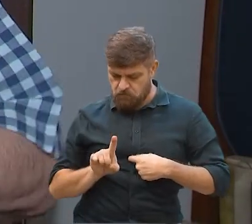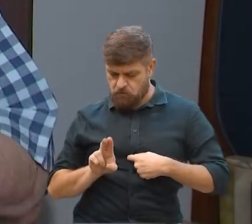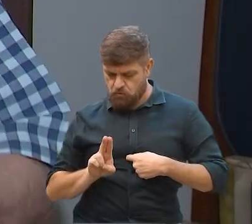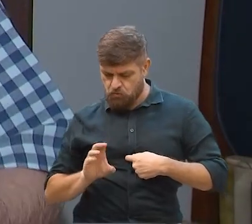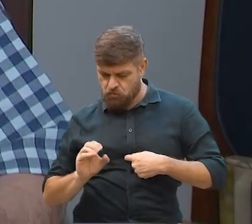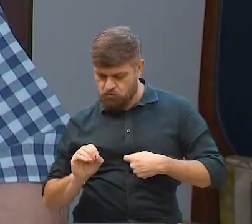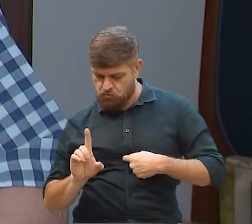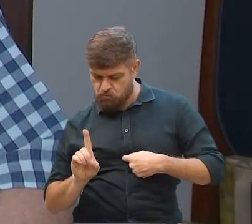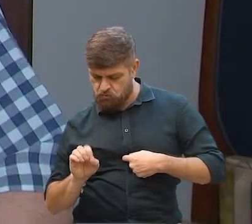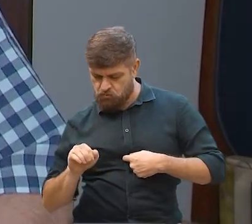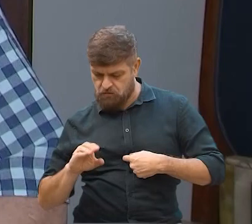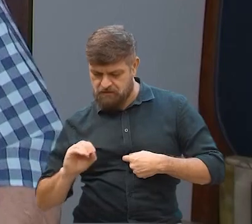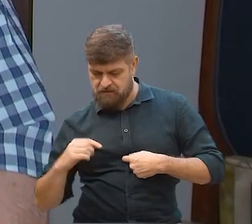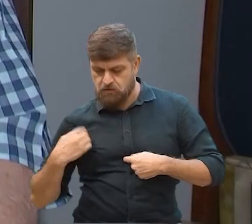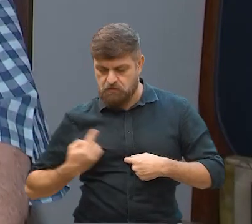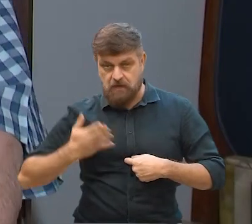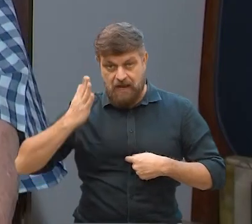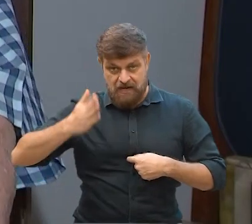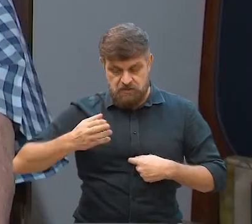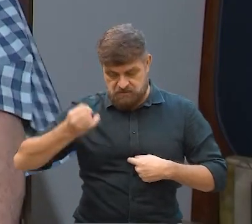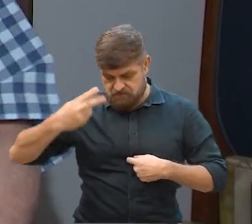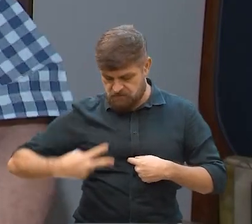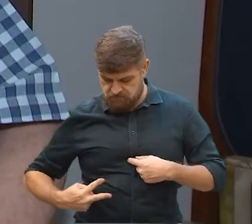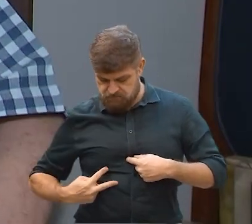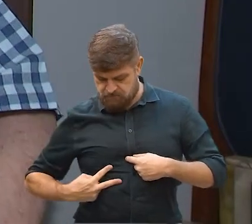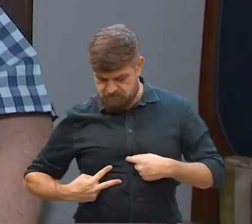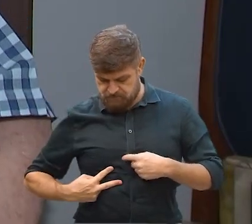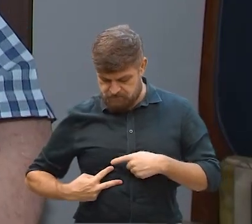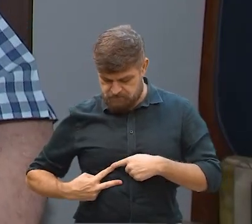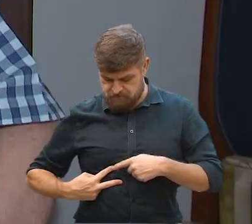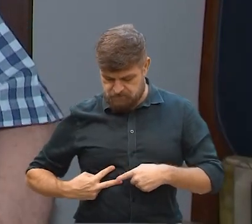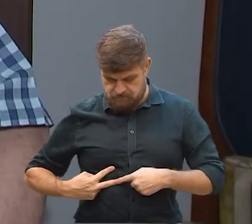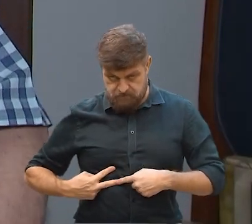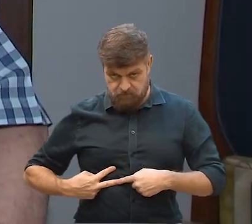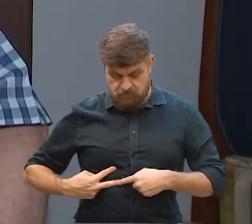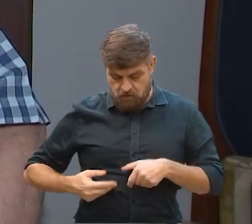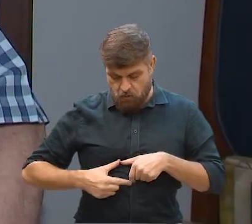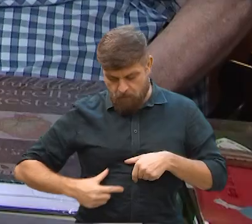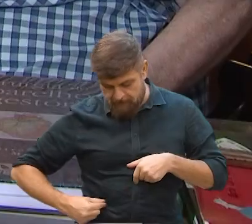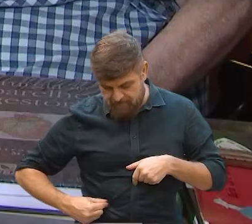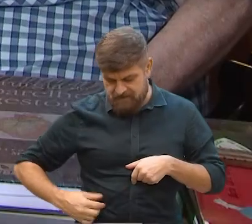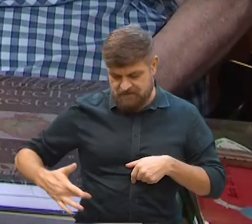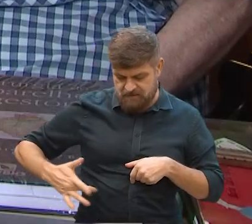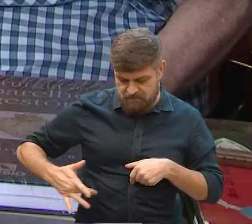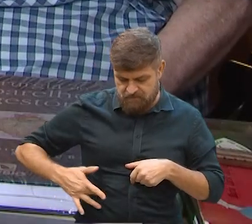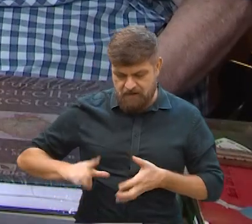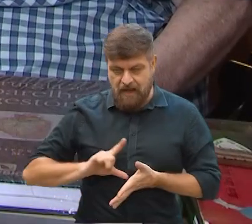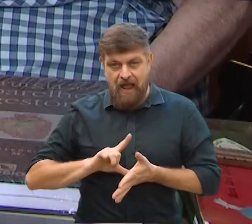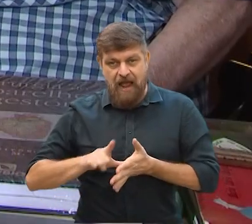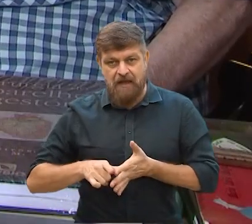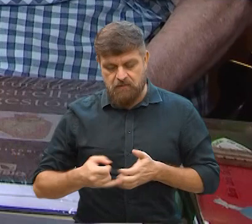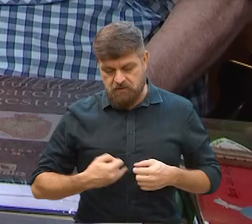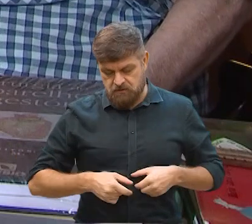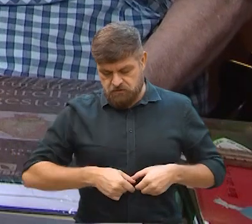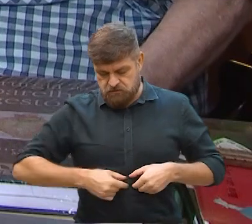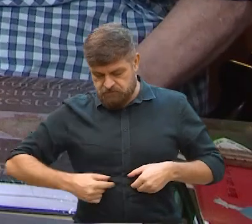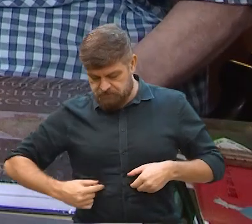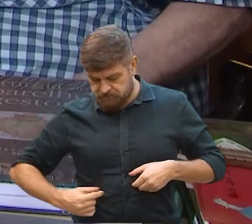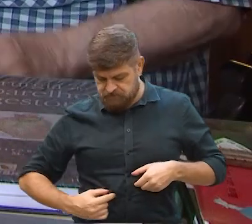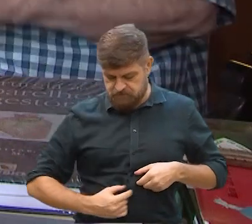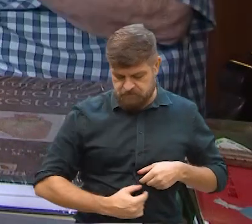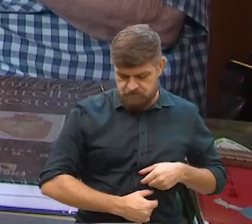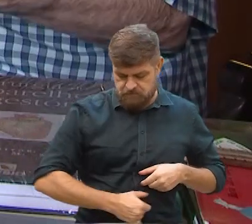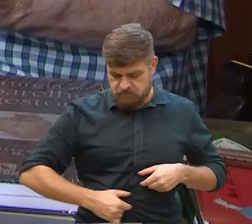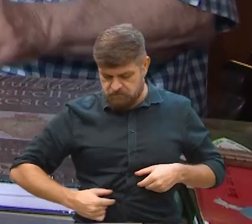pancreático e a bile, como nós estávamos dizendo. Do duodeno, ele vai cair no intestino delgado propriamente